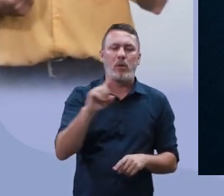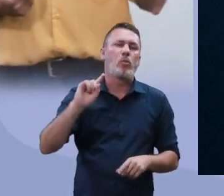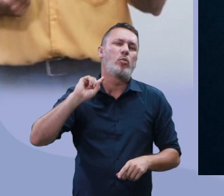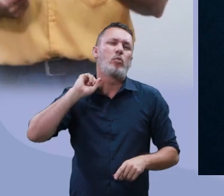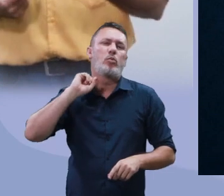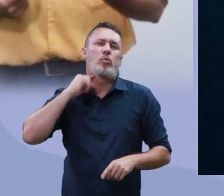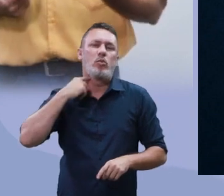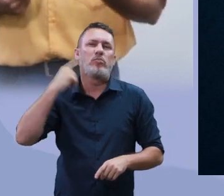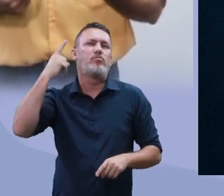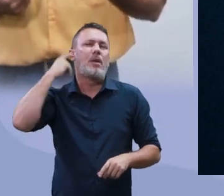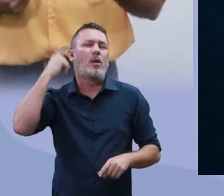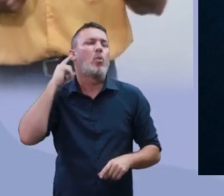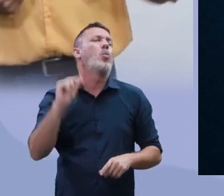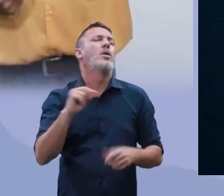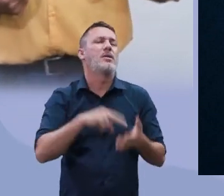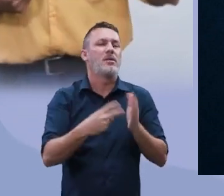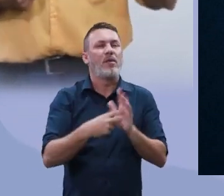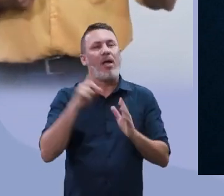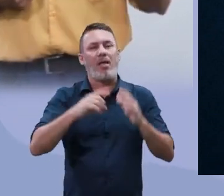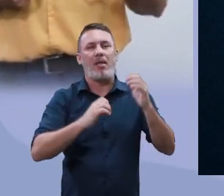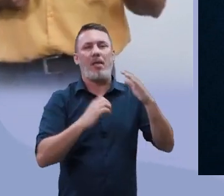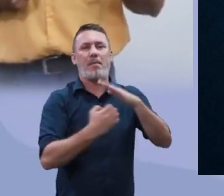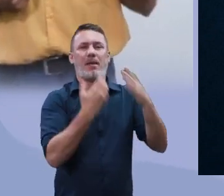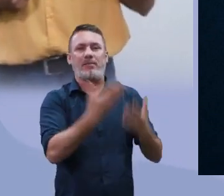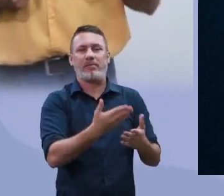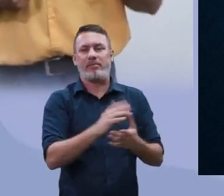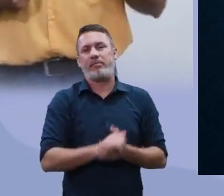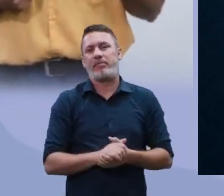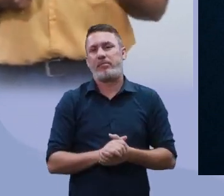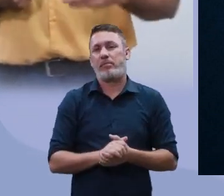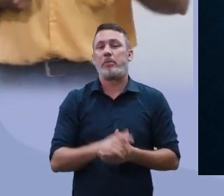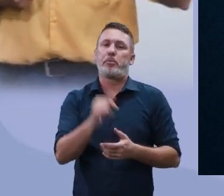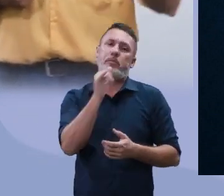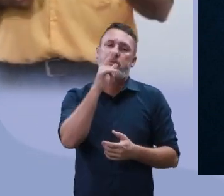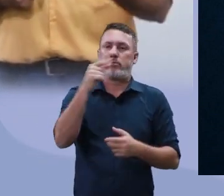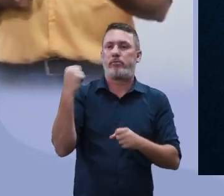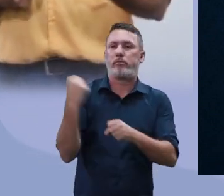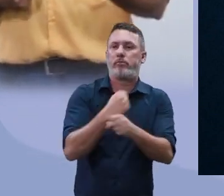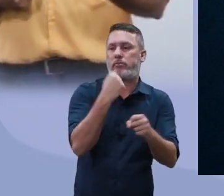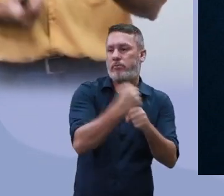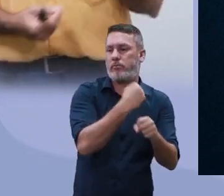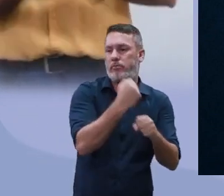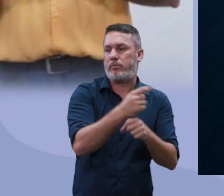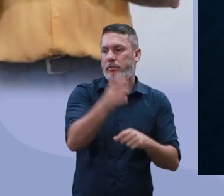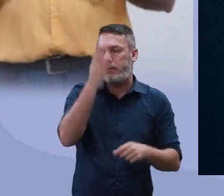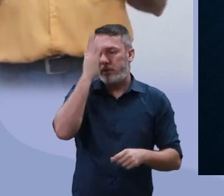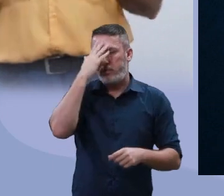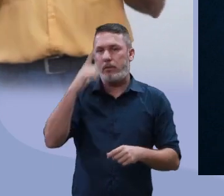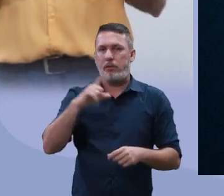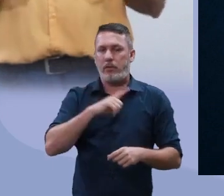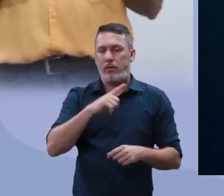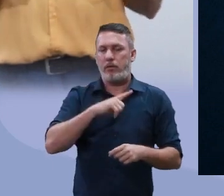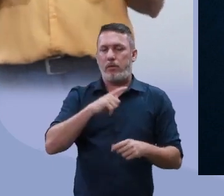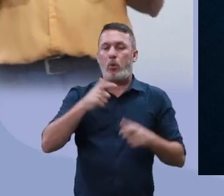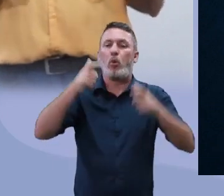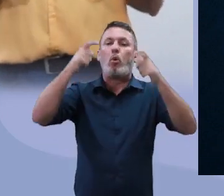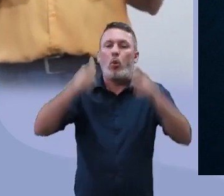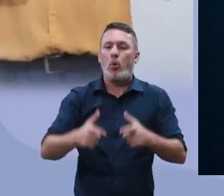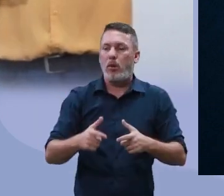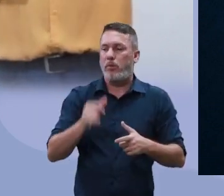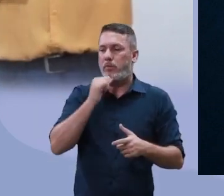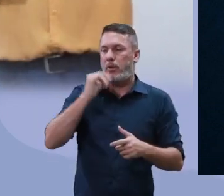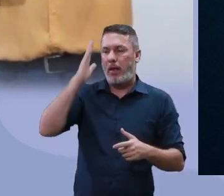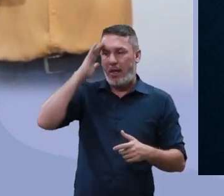promovem, que as indústrias promovem. Né? Por exemplo, a instalação de um aeroporto, onde você tem um volume de